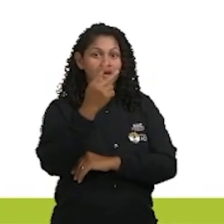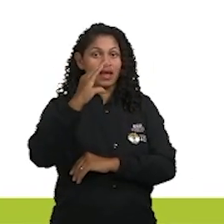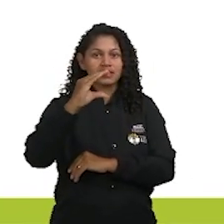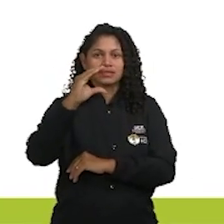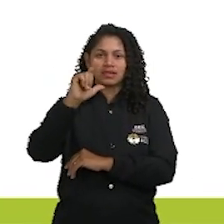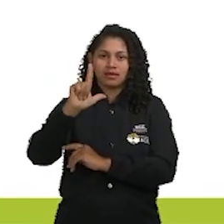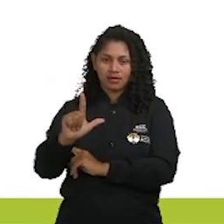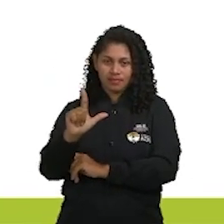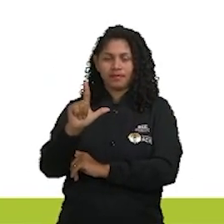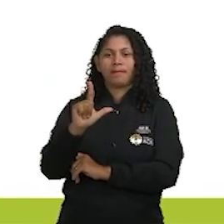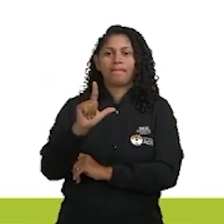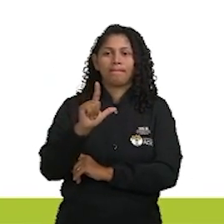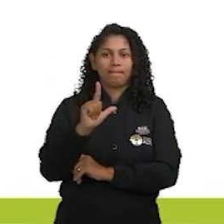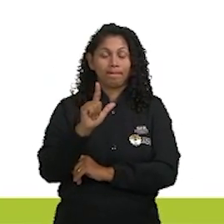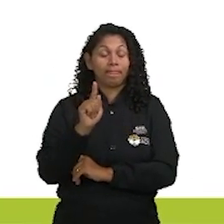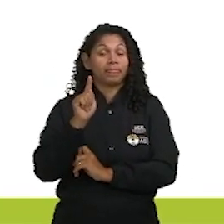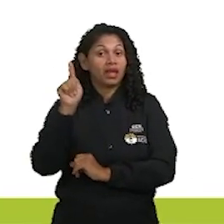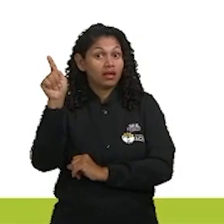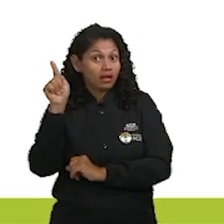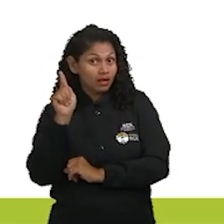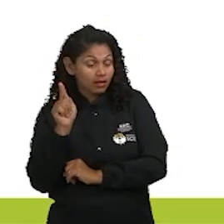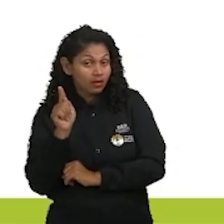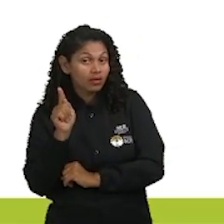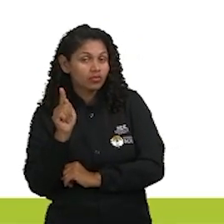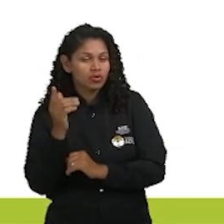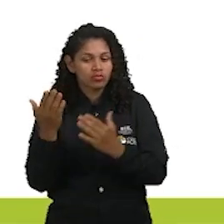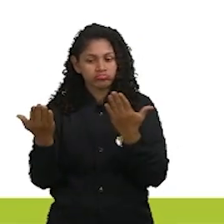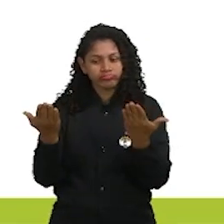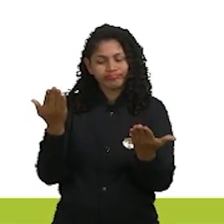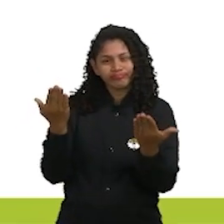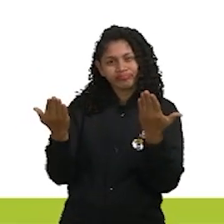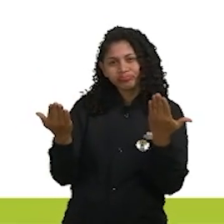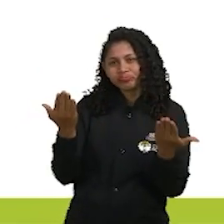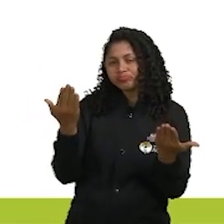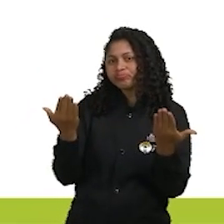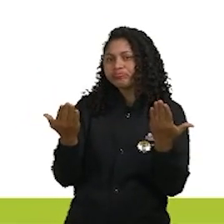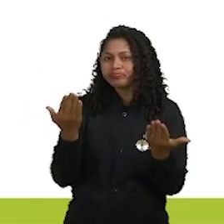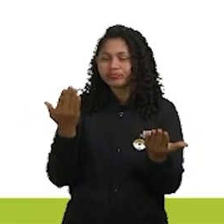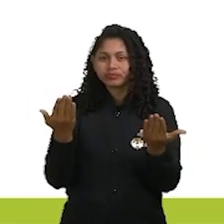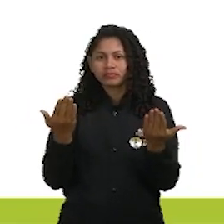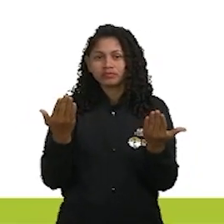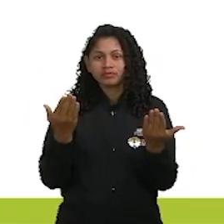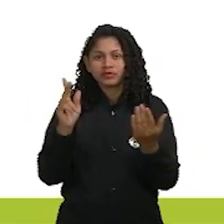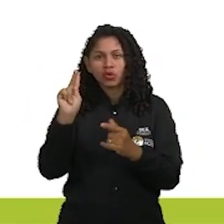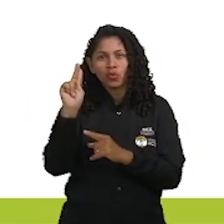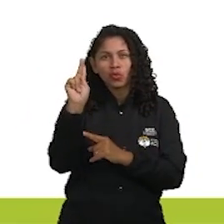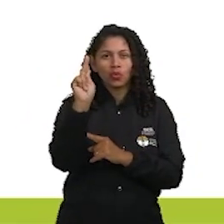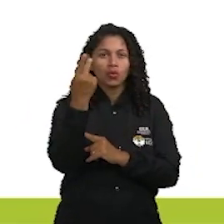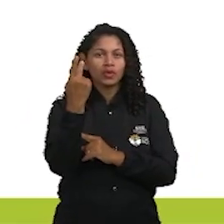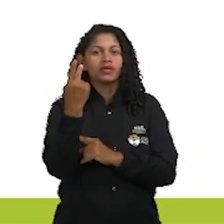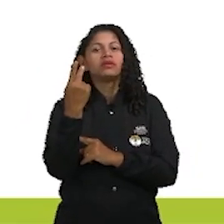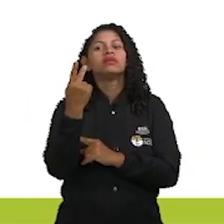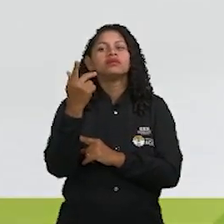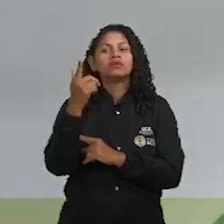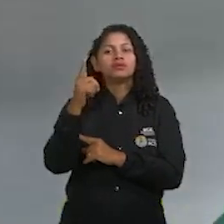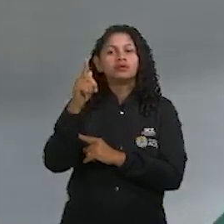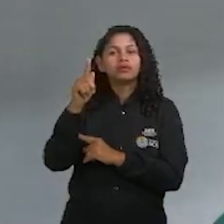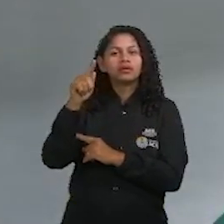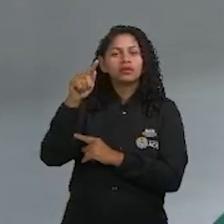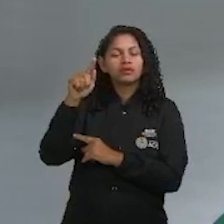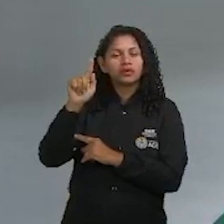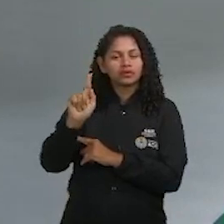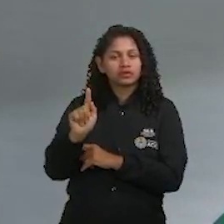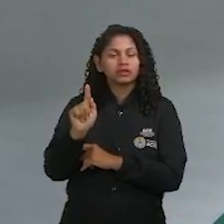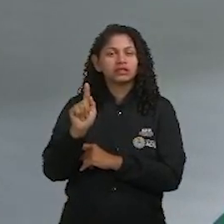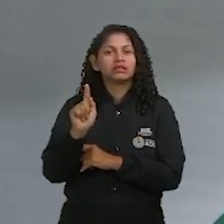HCl. Lá por definição, quando a gente compara o elemento químico hidrogênio e o elemento químico cloro,